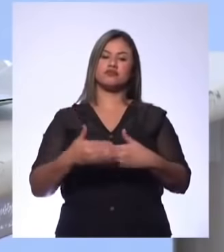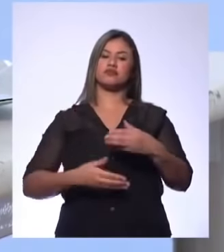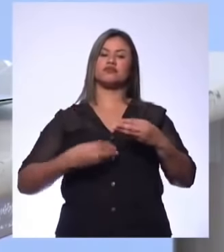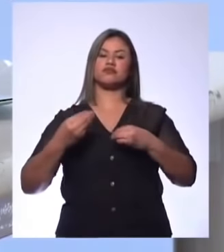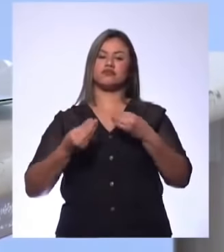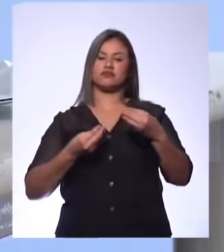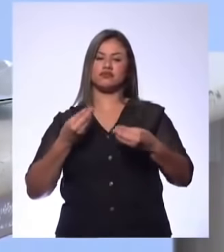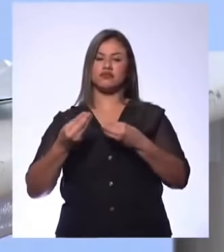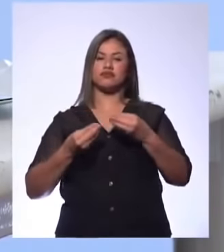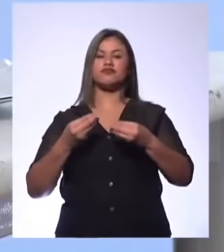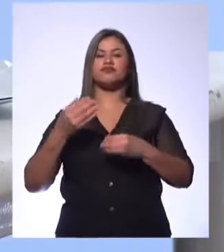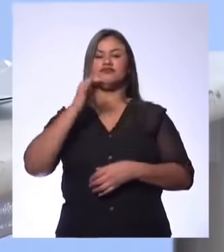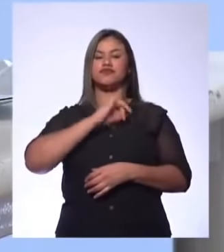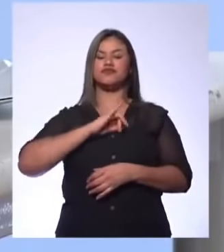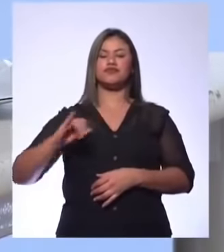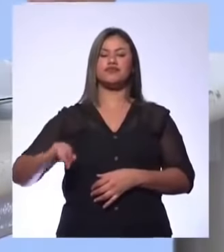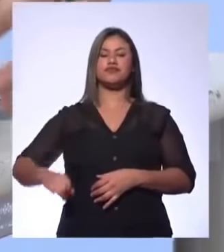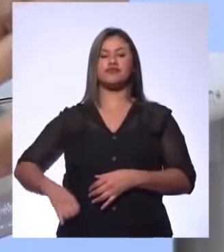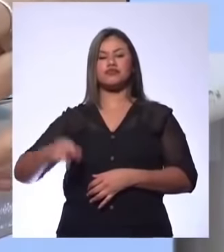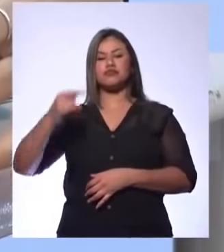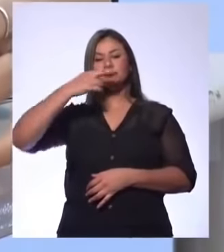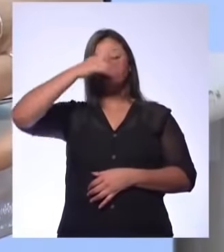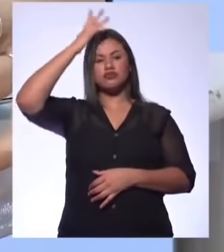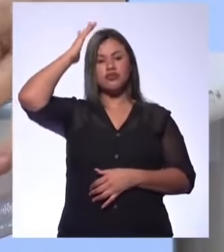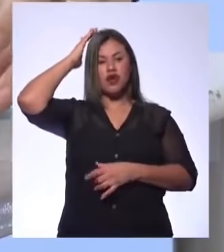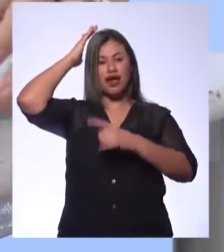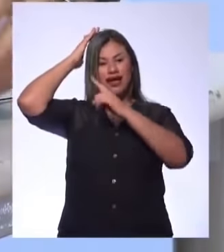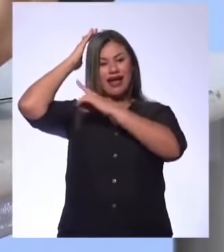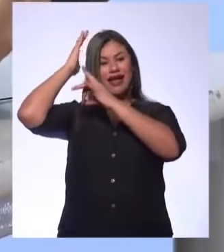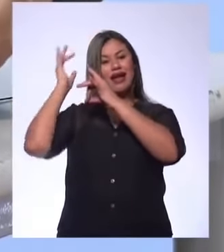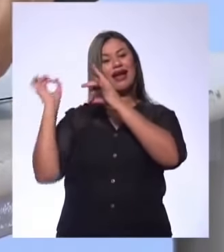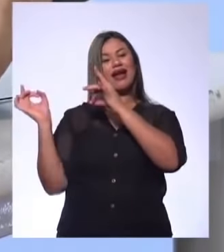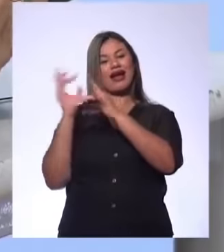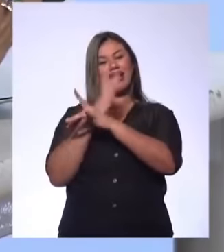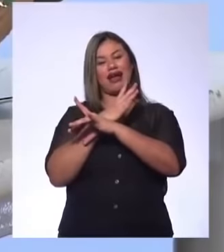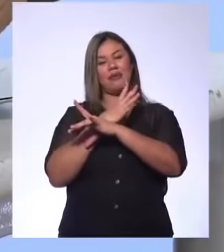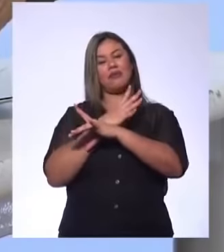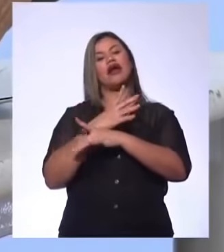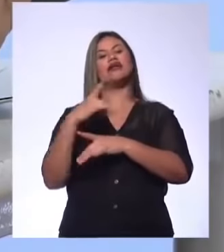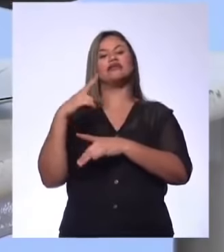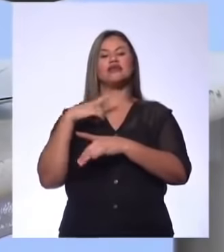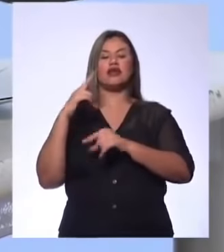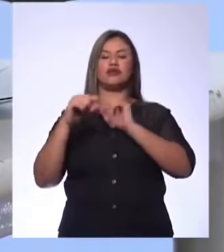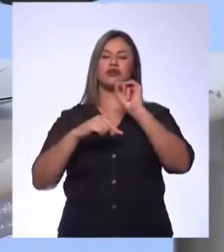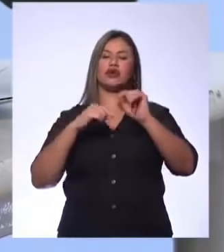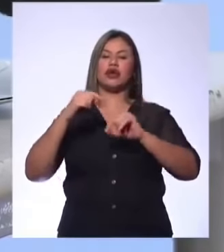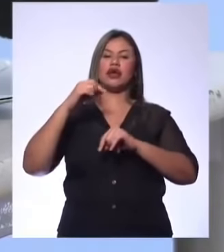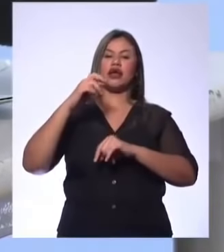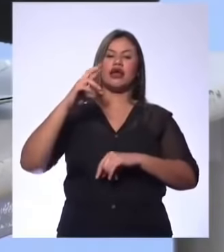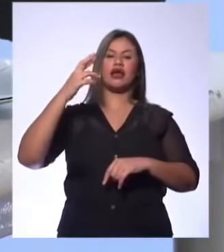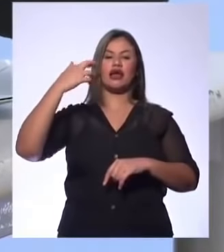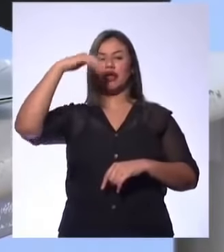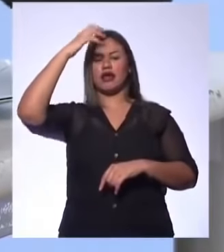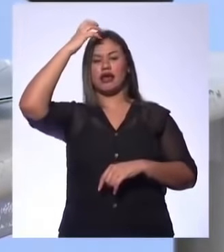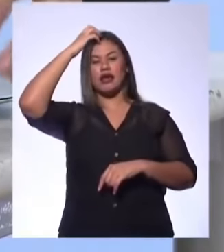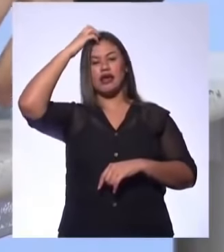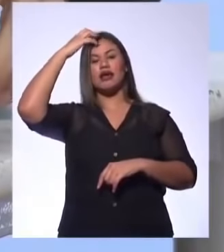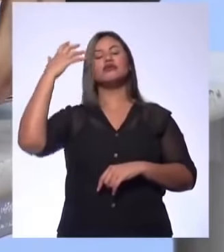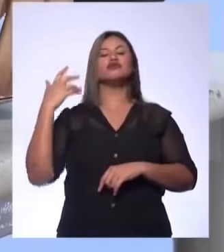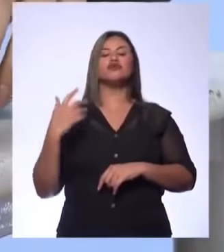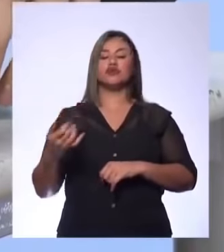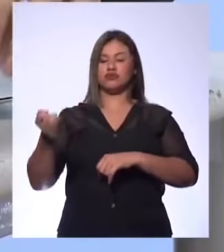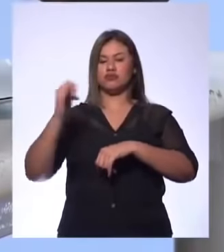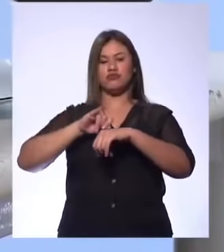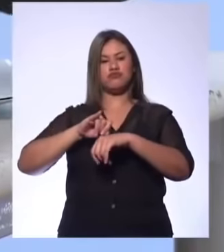Império Romano do Ocidente e nós teremos alguns reinos, não teremos uma